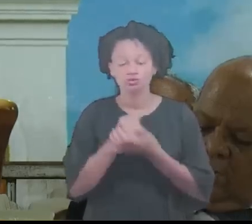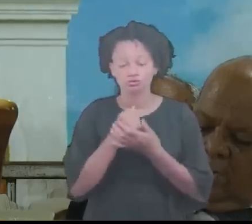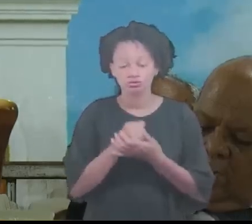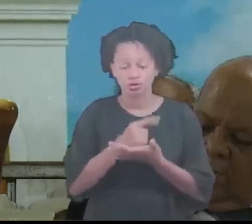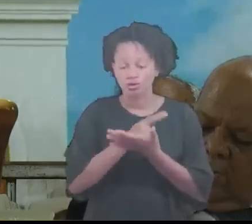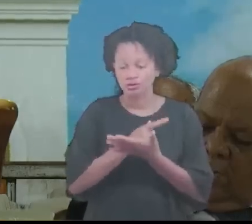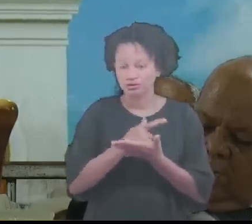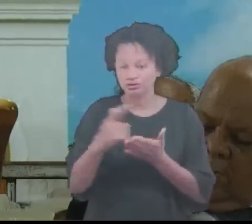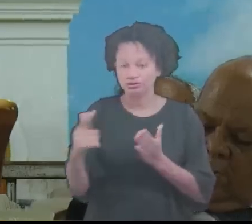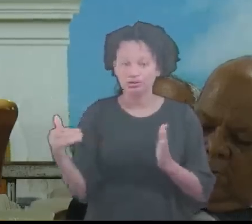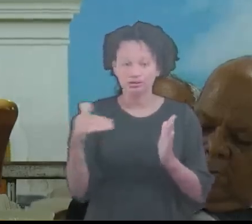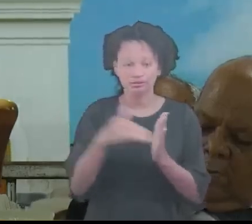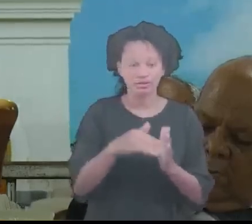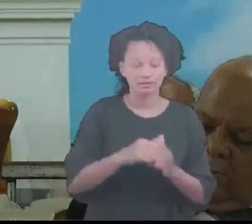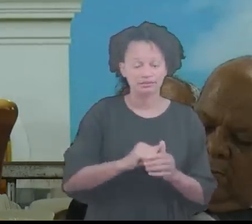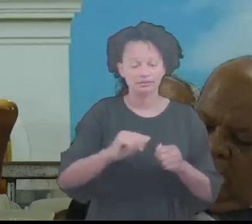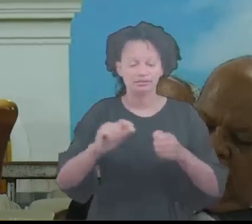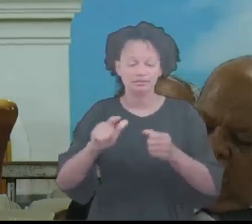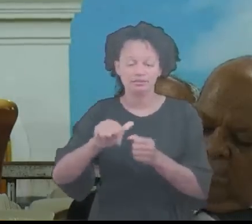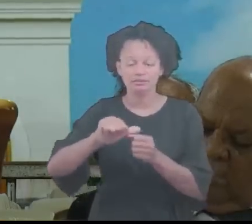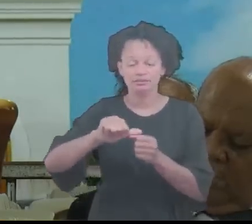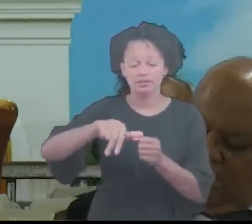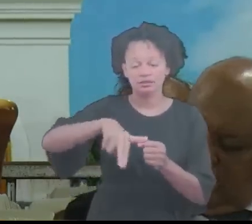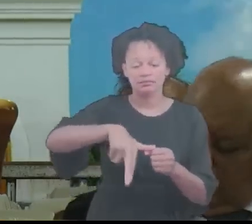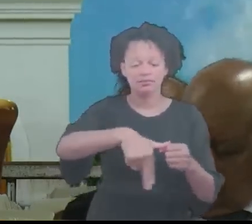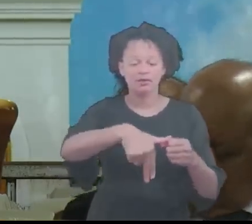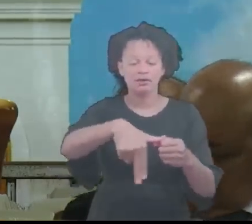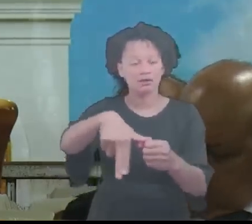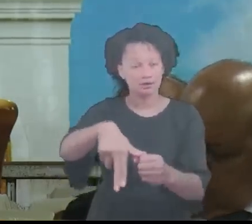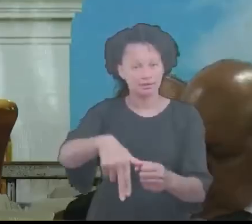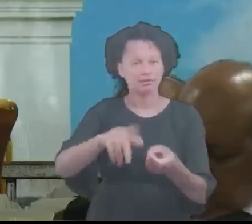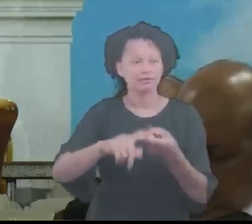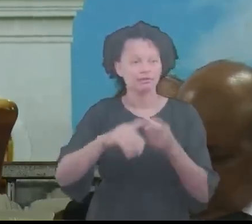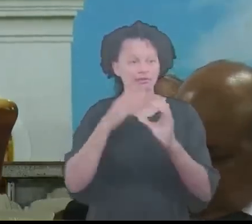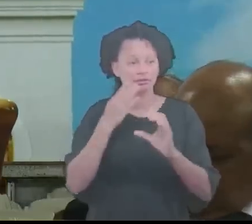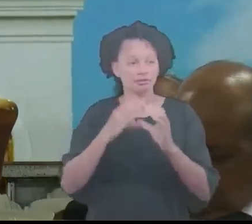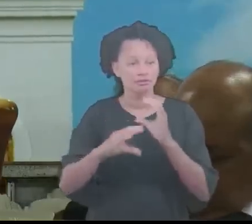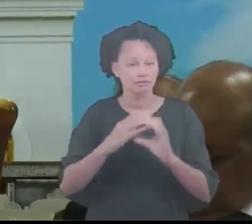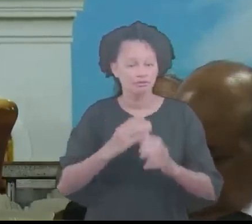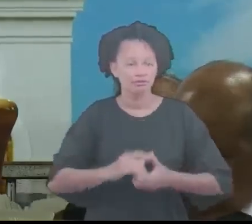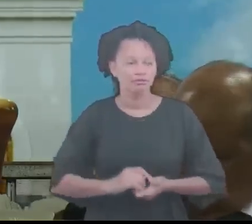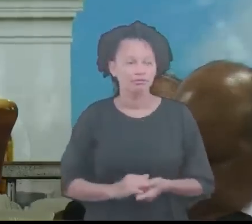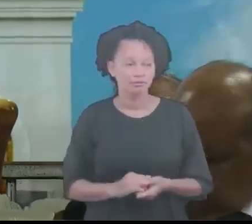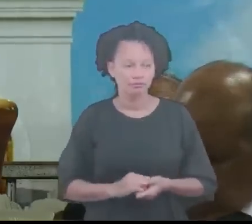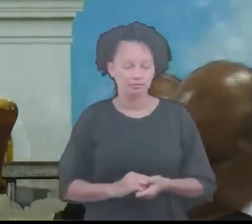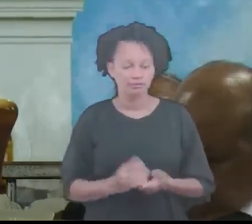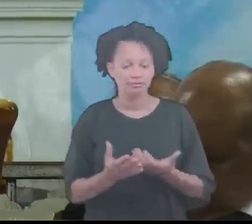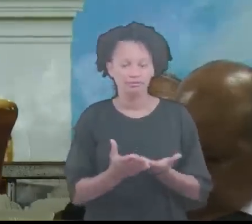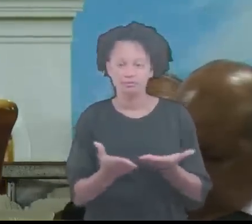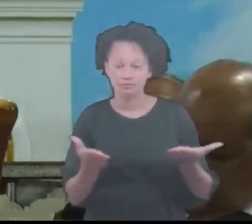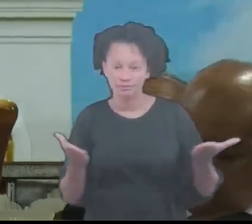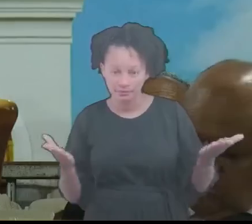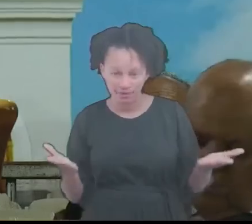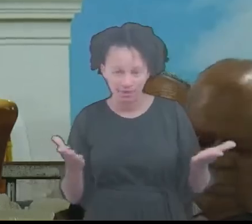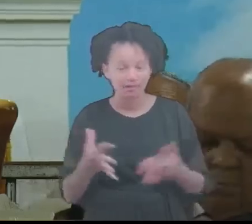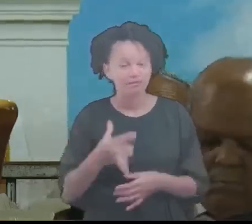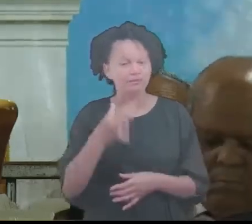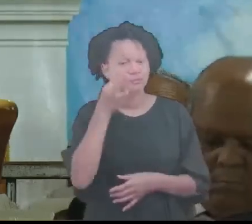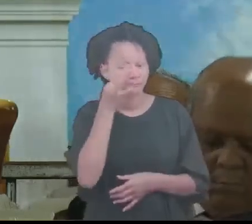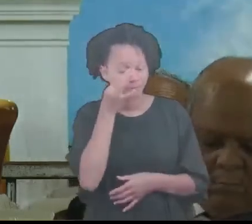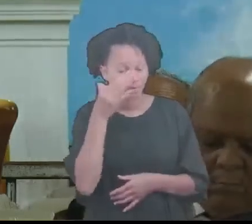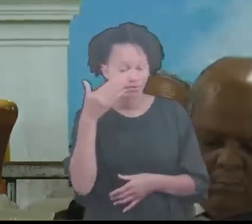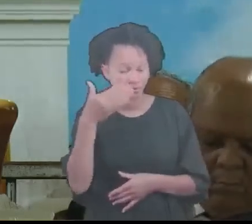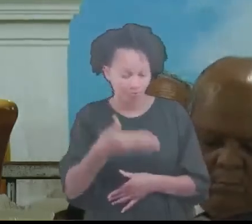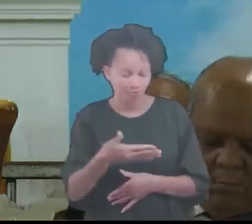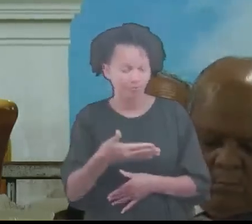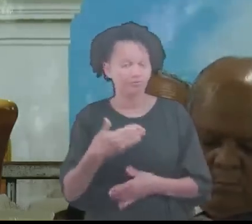Malaquias, inclusive Cantares. Ele disse: são elas que testificam